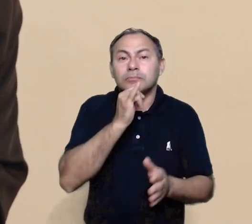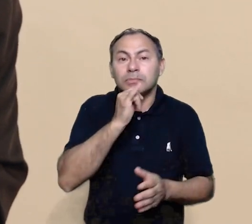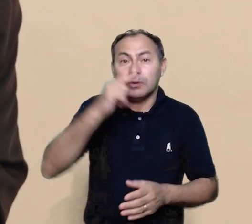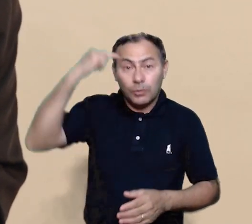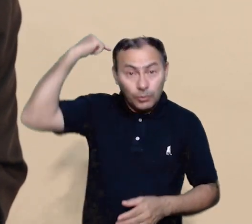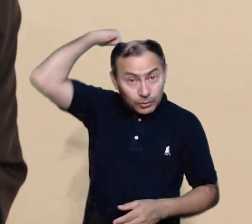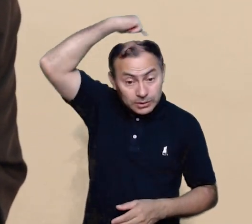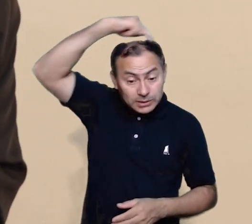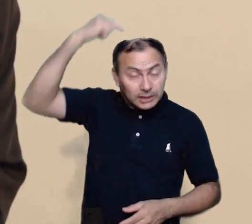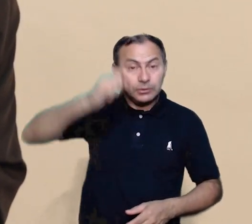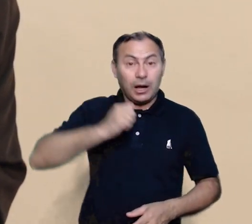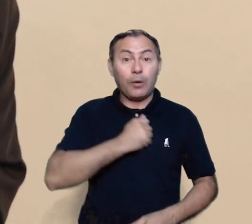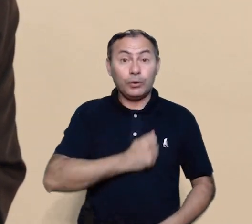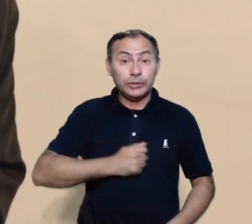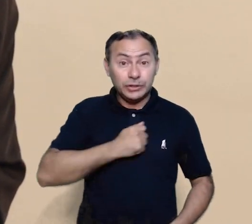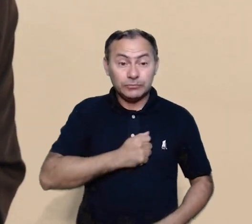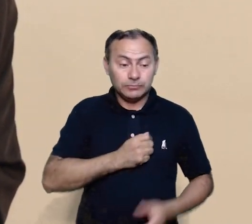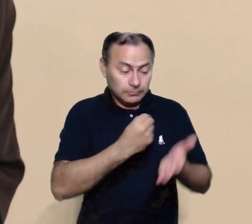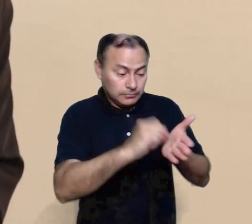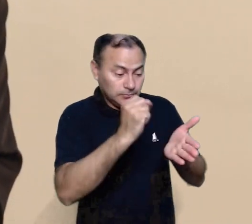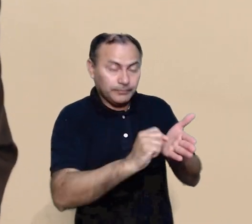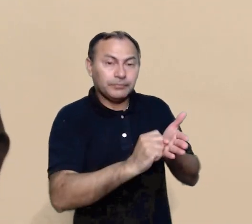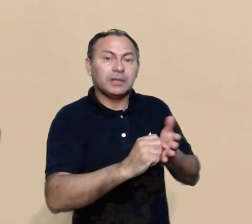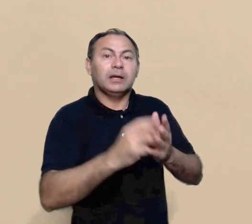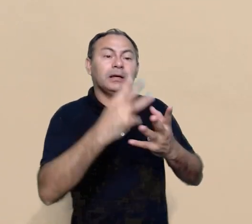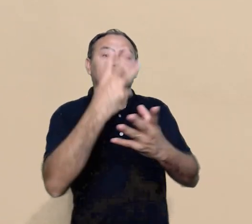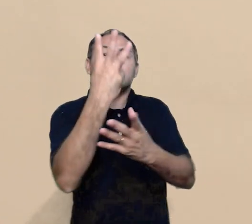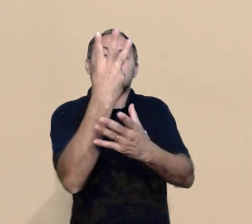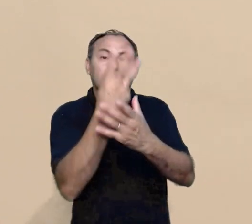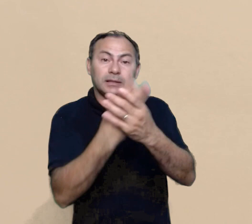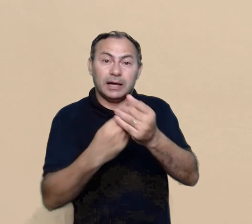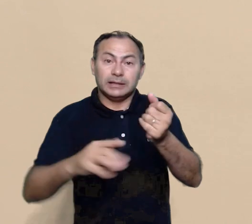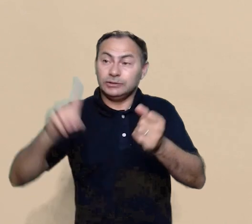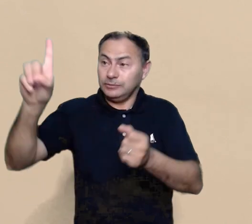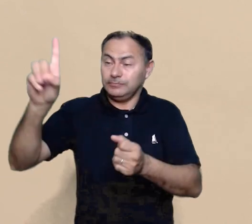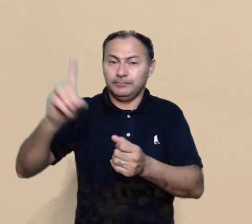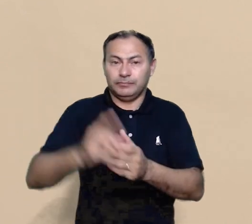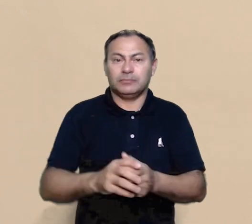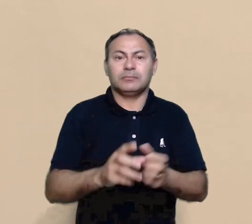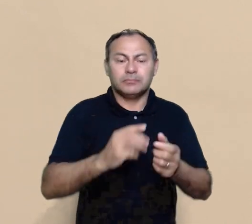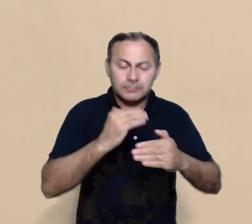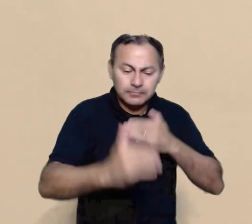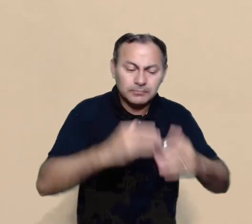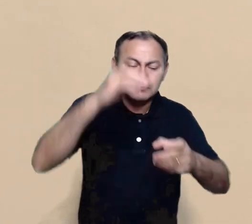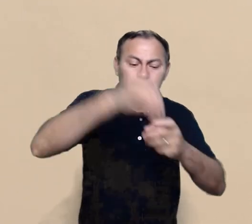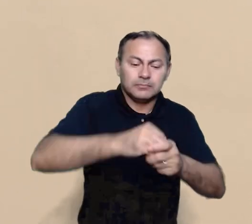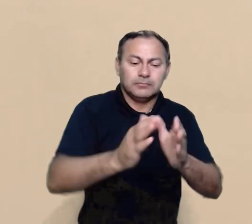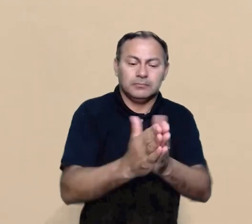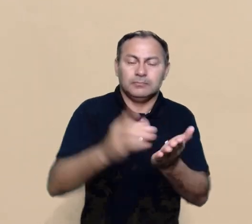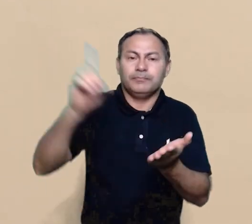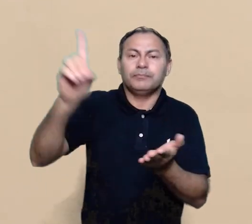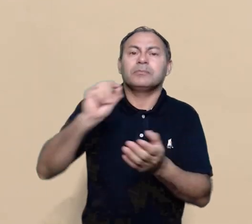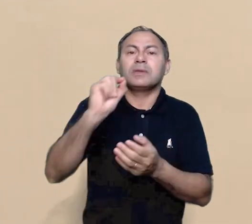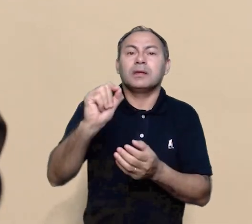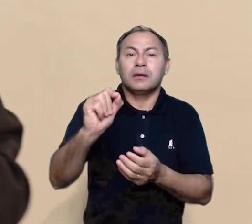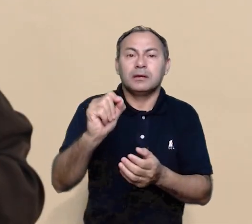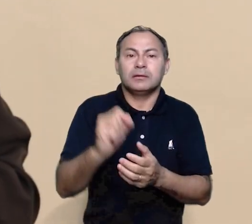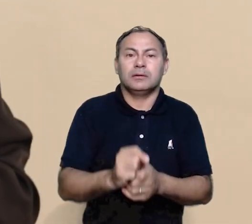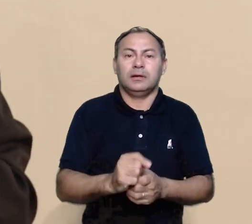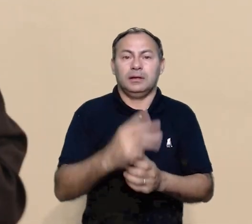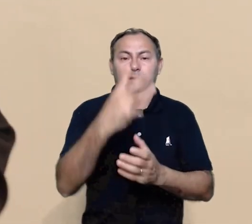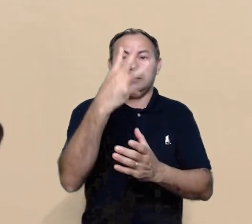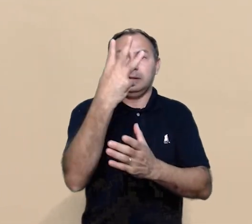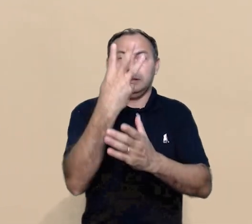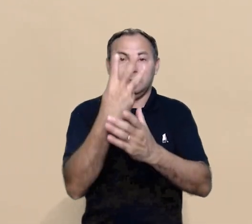exemplo Santo Agostinho escreveu sobre a Trindade desenvolvendo o que está na palavra de Deus para